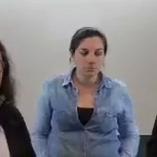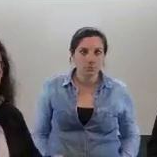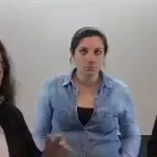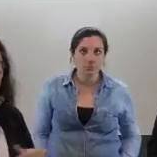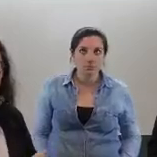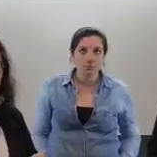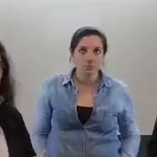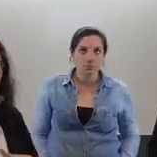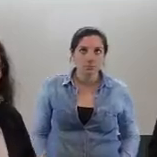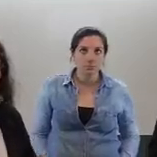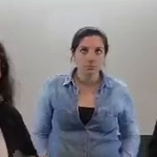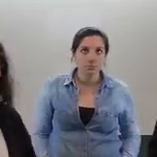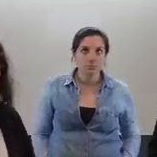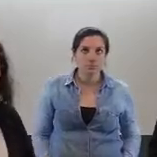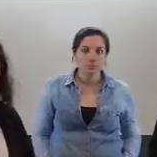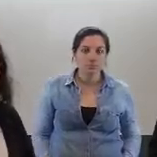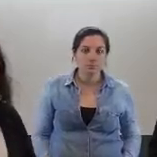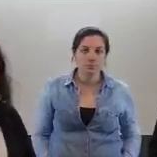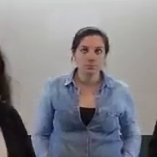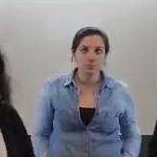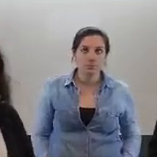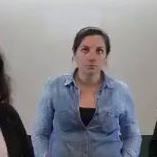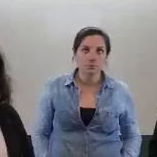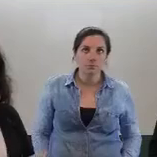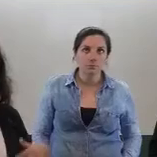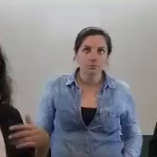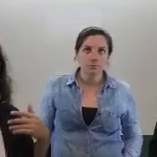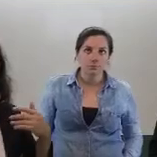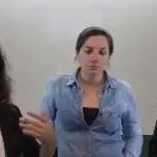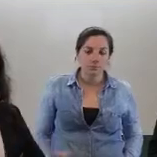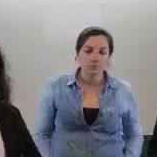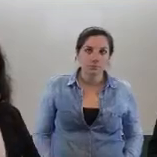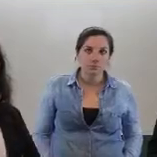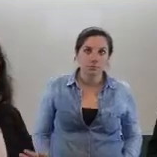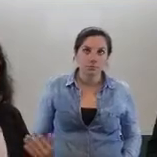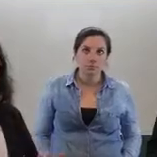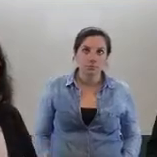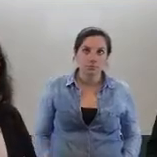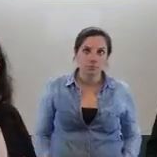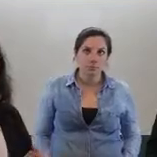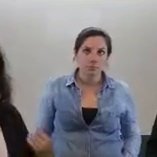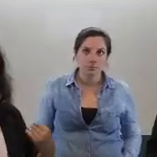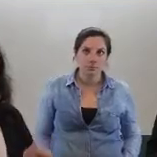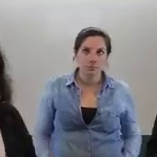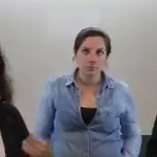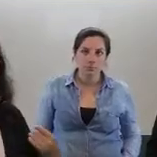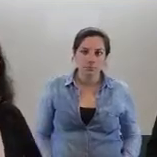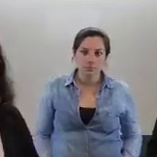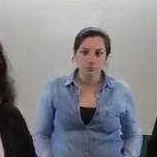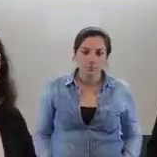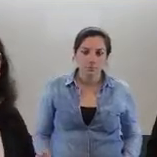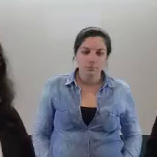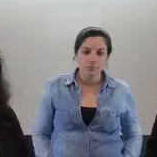ela vai explicando direitinho para vocês ali. Qual as letras que vocês têm